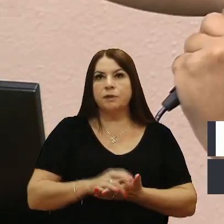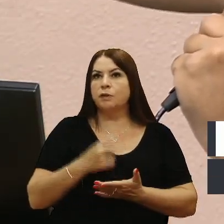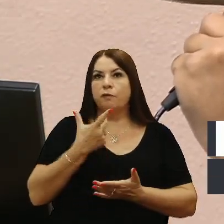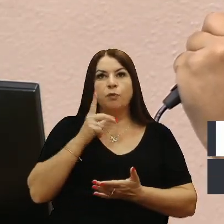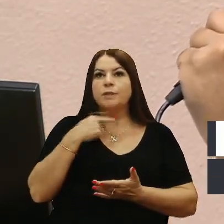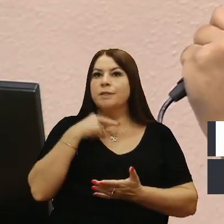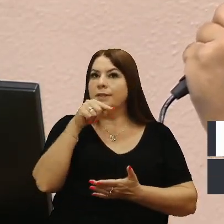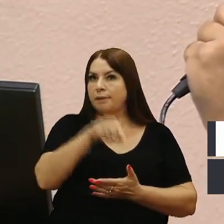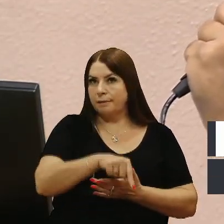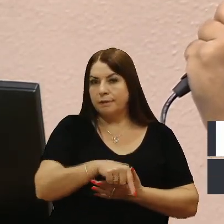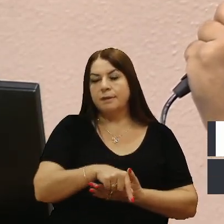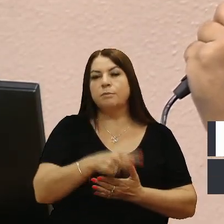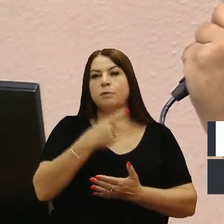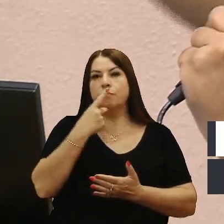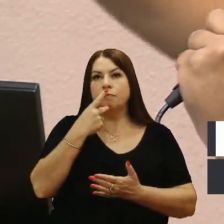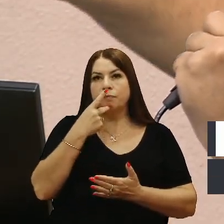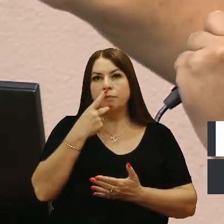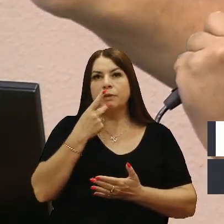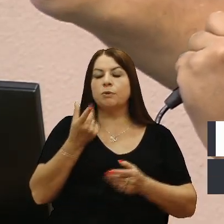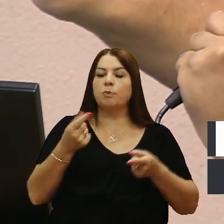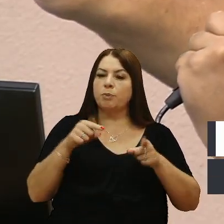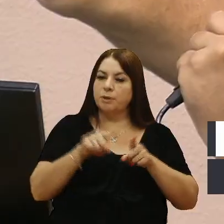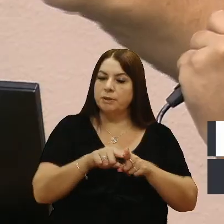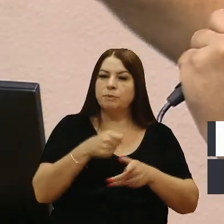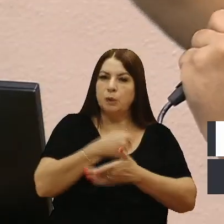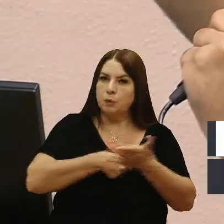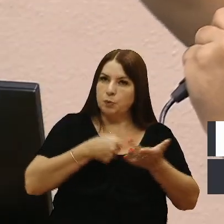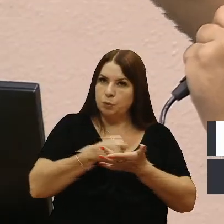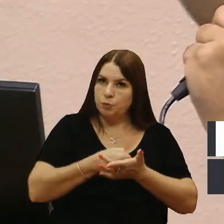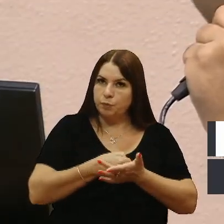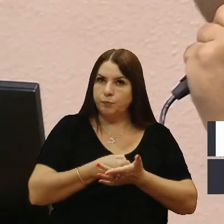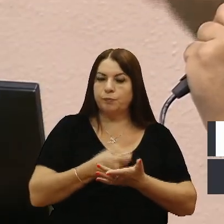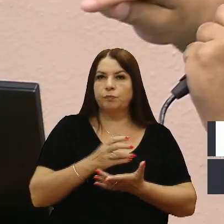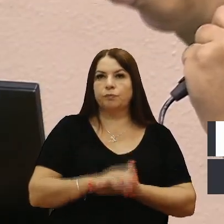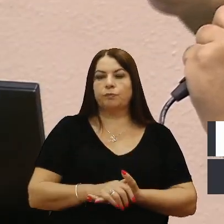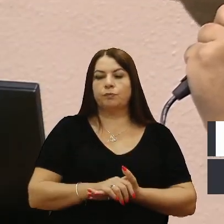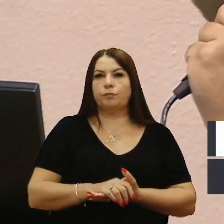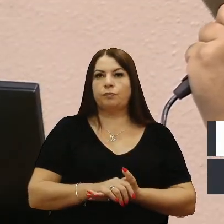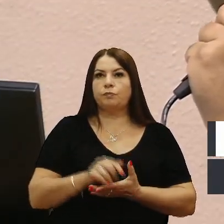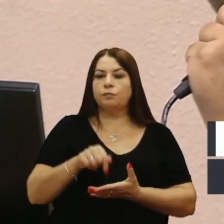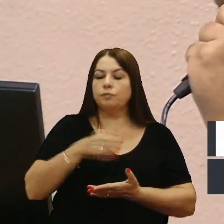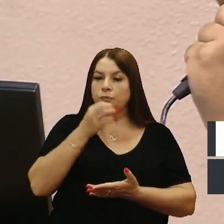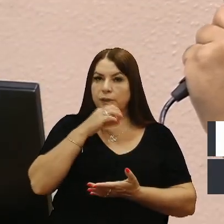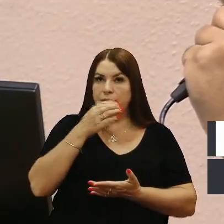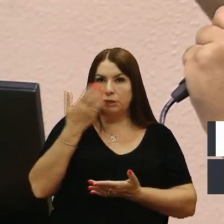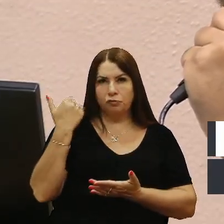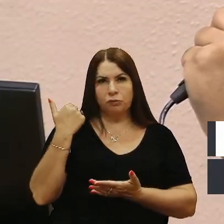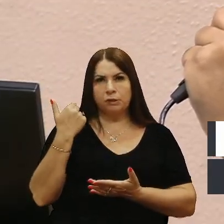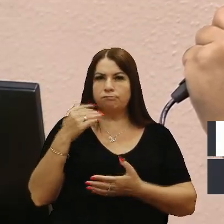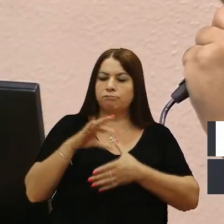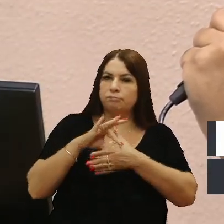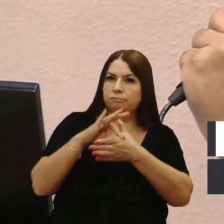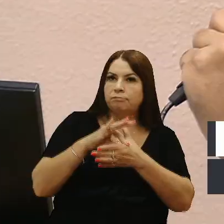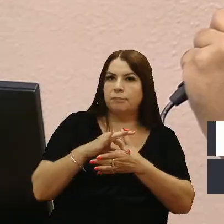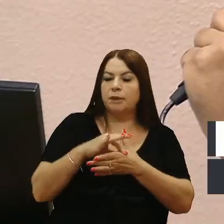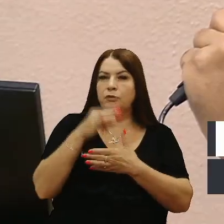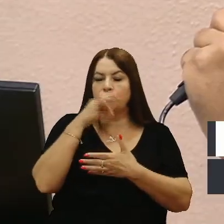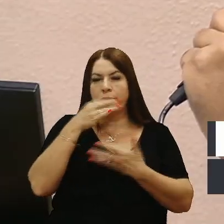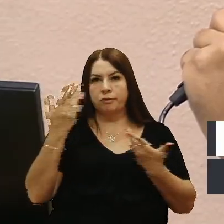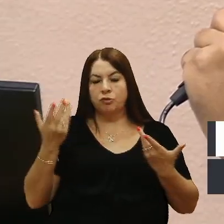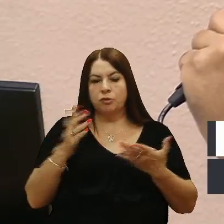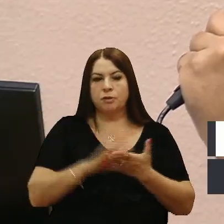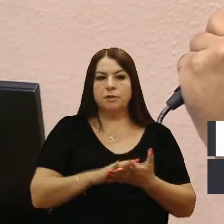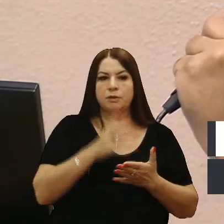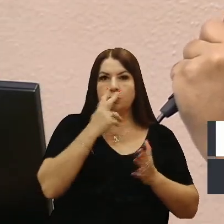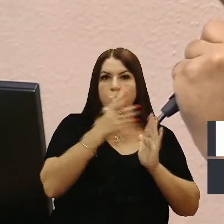estar aí. Mas quero lhe dizer que sou parceiro nessa luta. Quando em Caxias, ou lideranças caxienses se